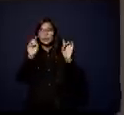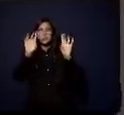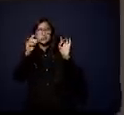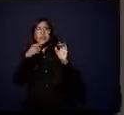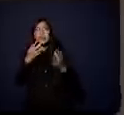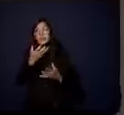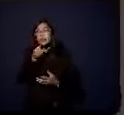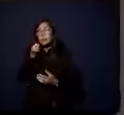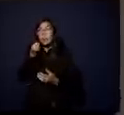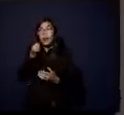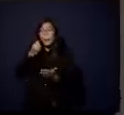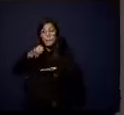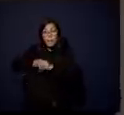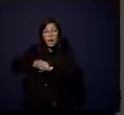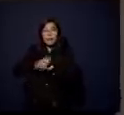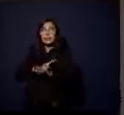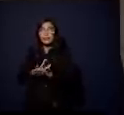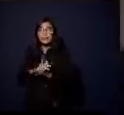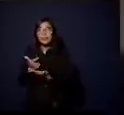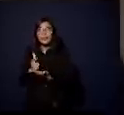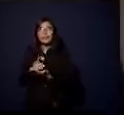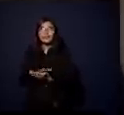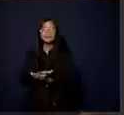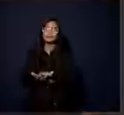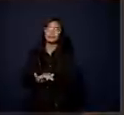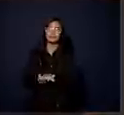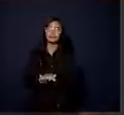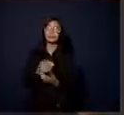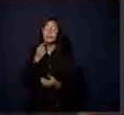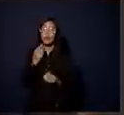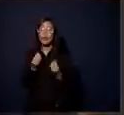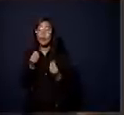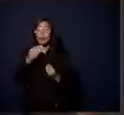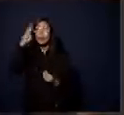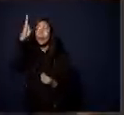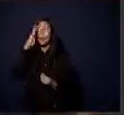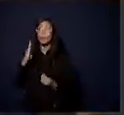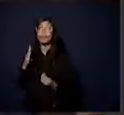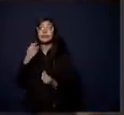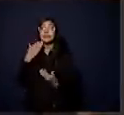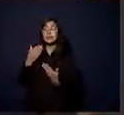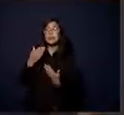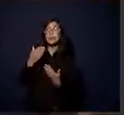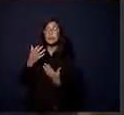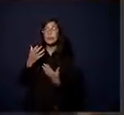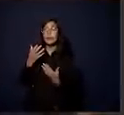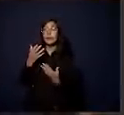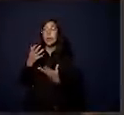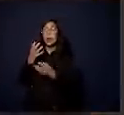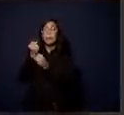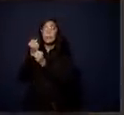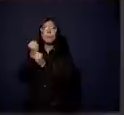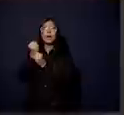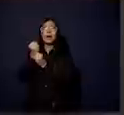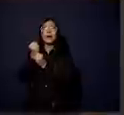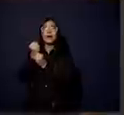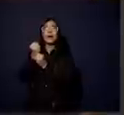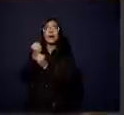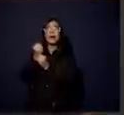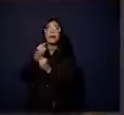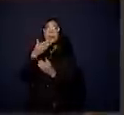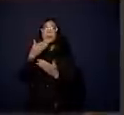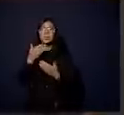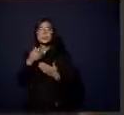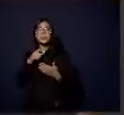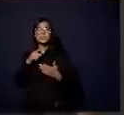fiscal Esse é um bom livro Como é que o Brasil tributa o consumo em vez de ter um tributo de